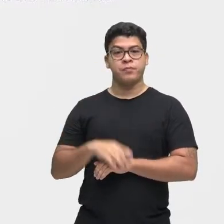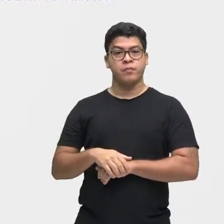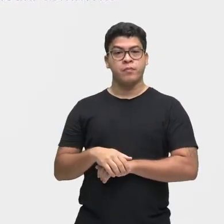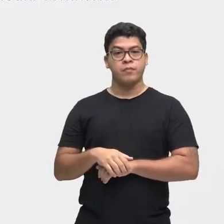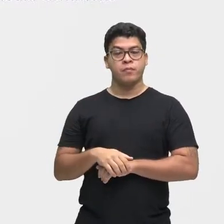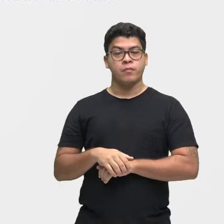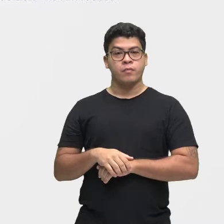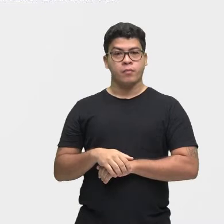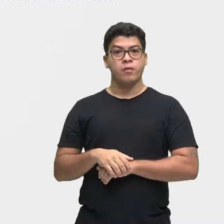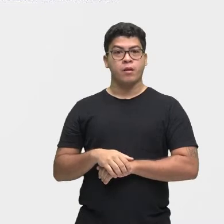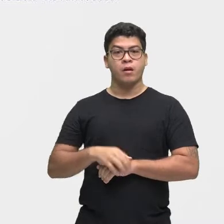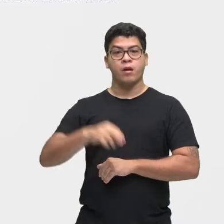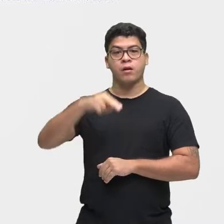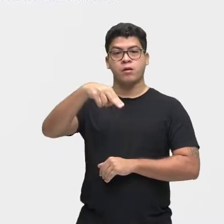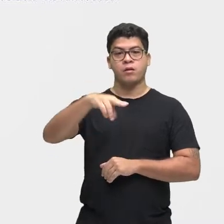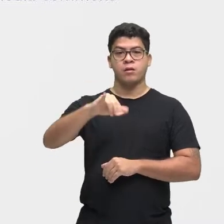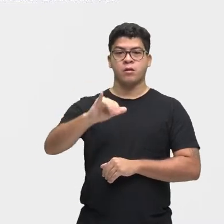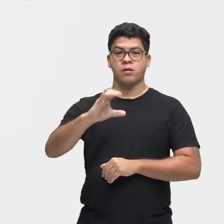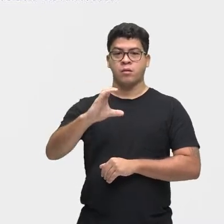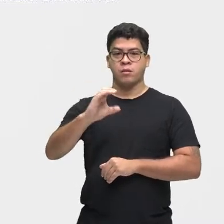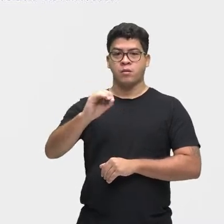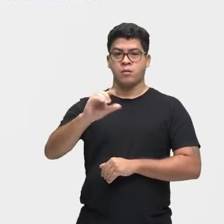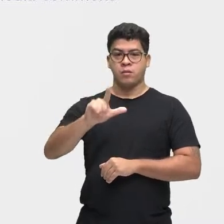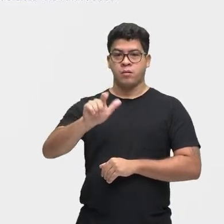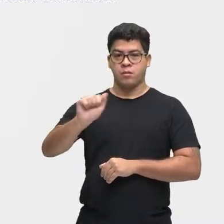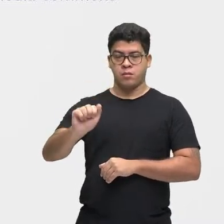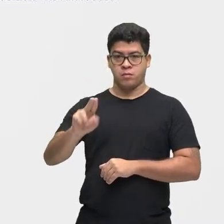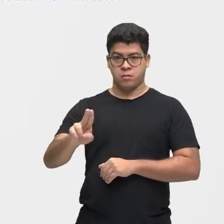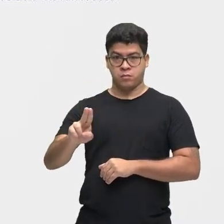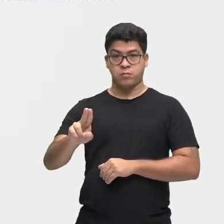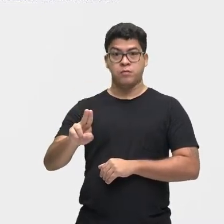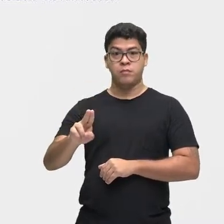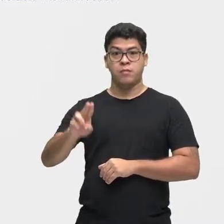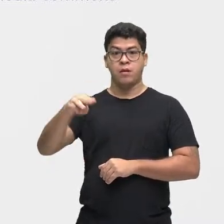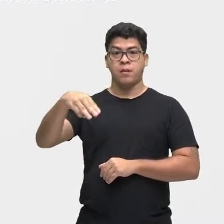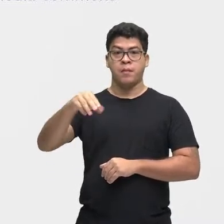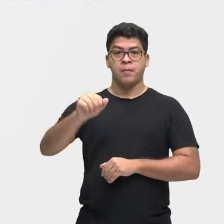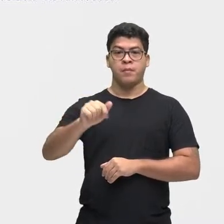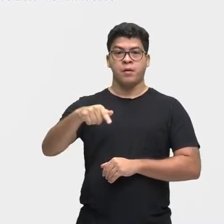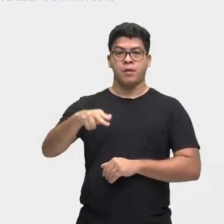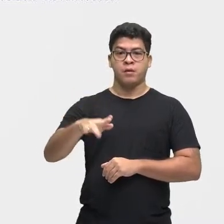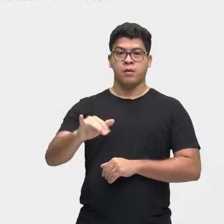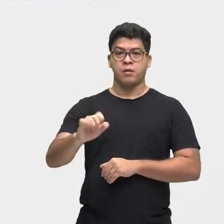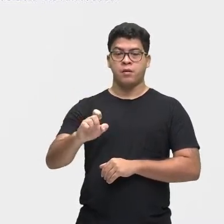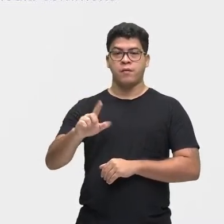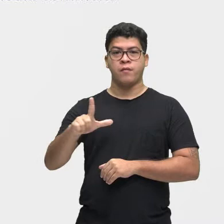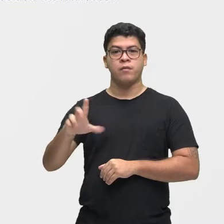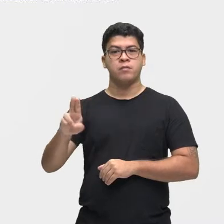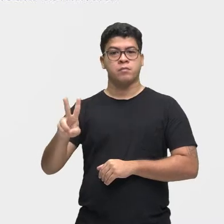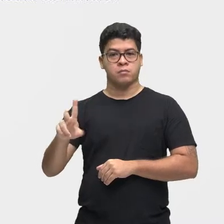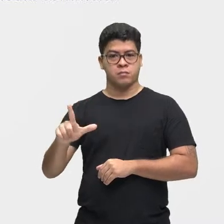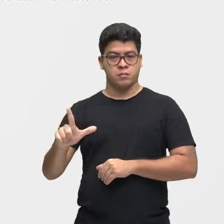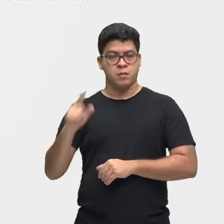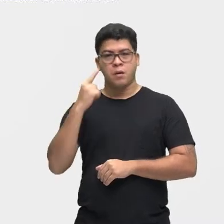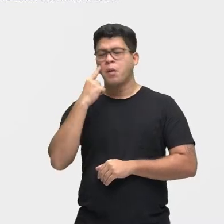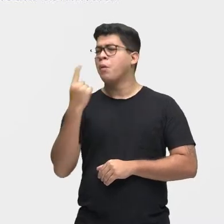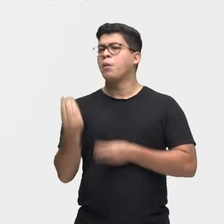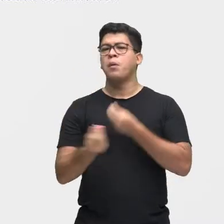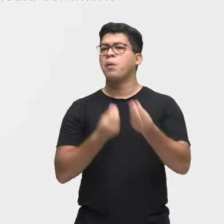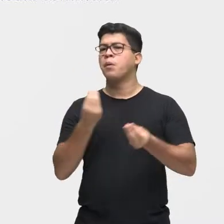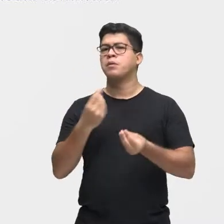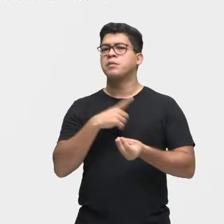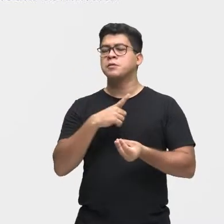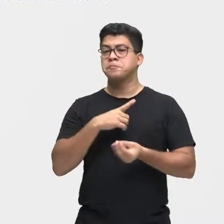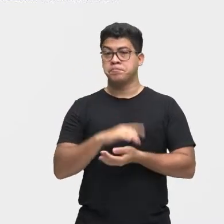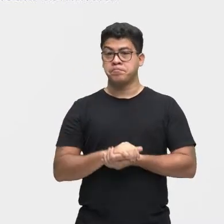Nicolau Maquiavel, né? Ele diz o seguinte: as ações dos governantes devem obedecer a critérios de eficiência e